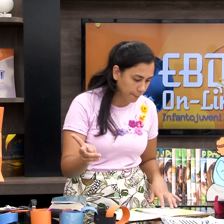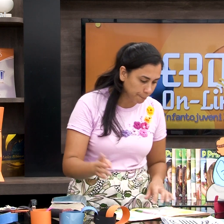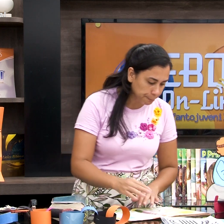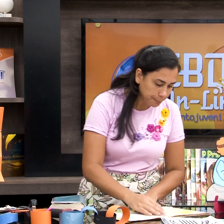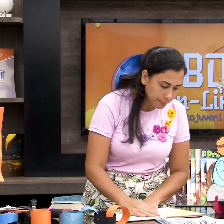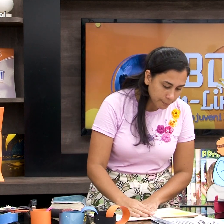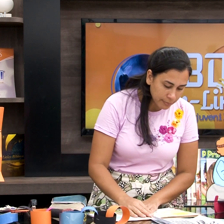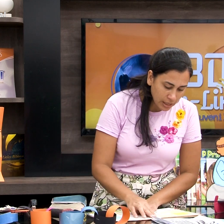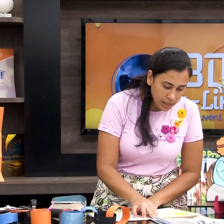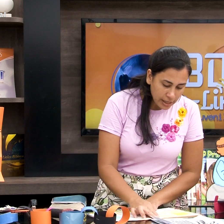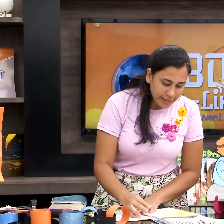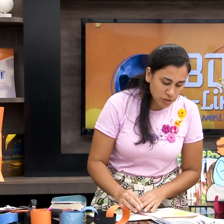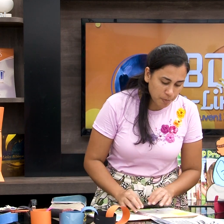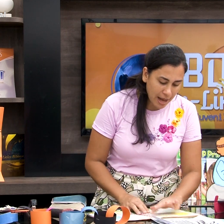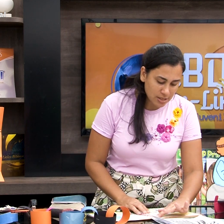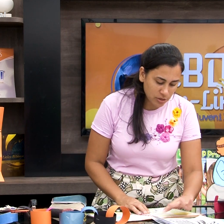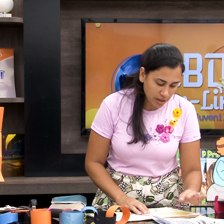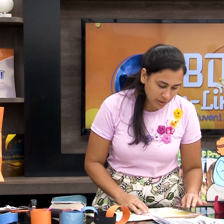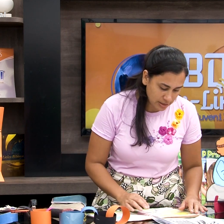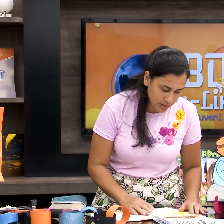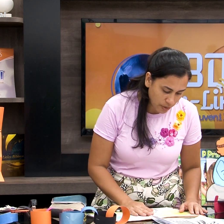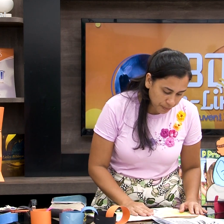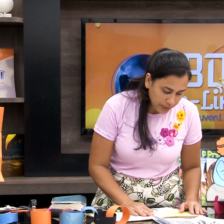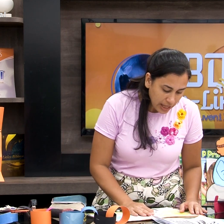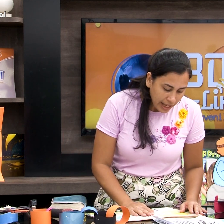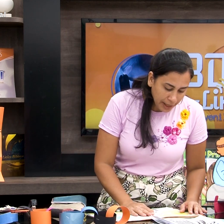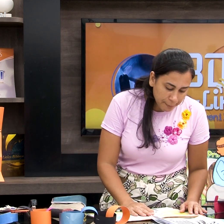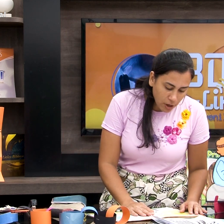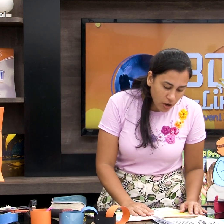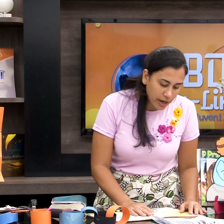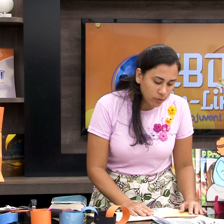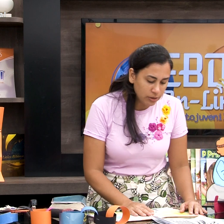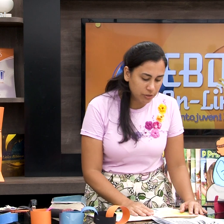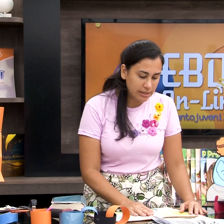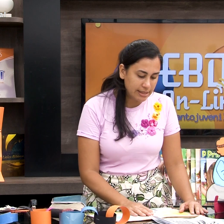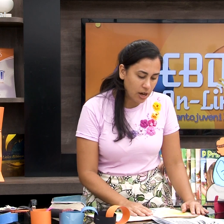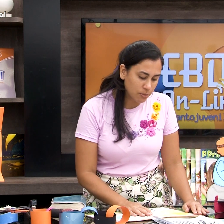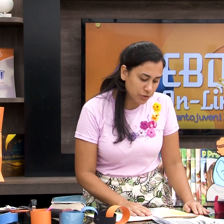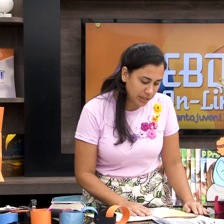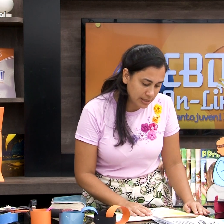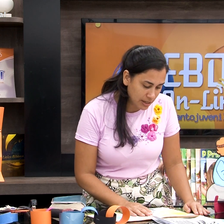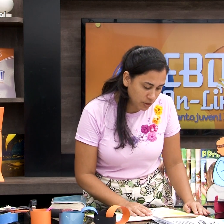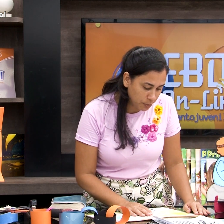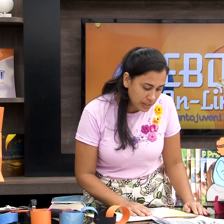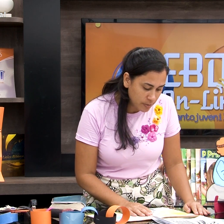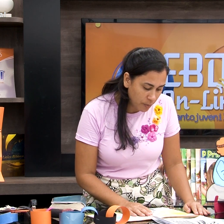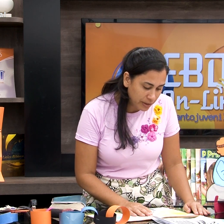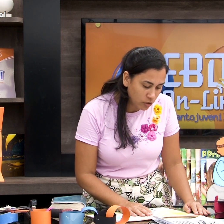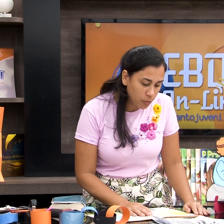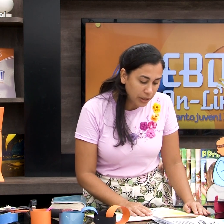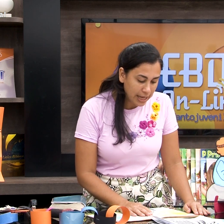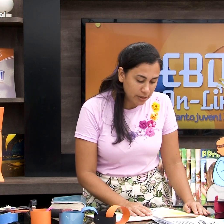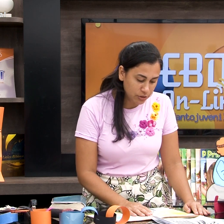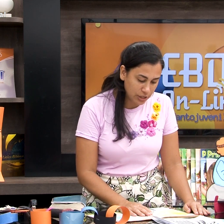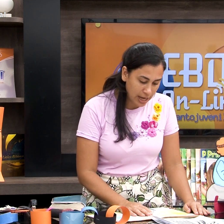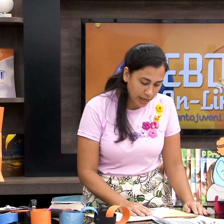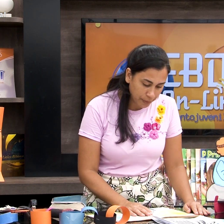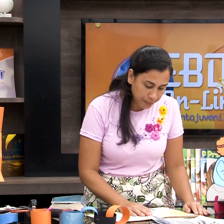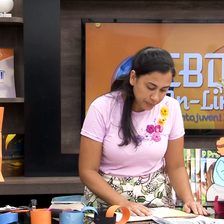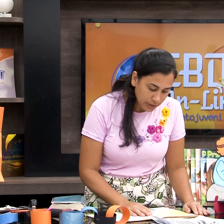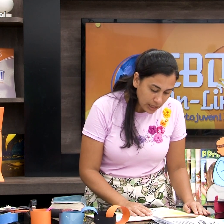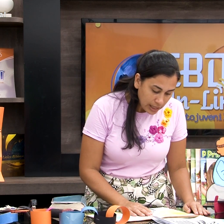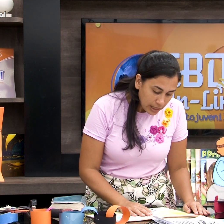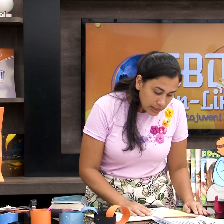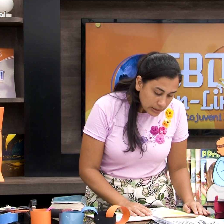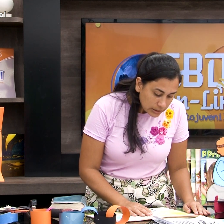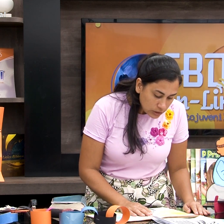ajudando alguém. Espaço de reflexão. Embora o livro de Salmos tenha servido principalmente como hinário de